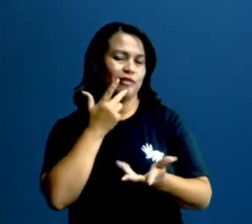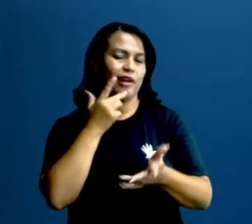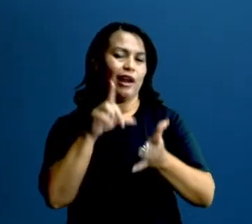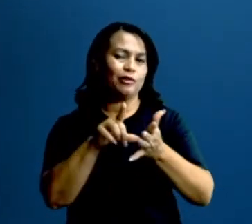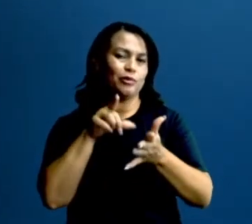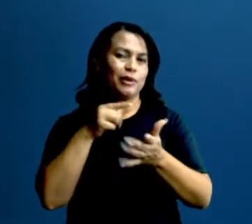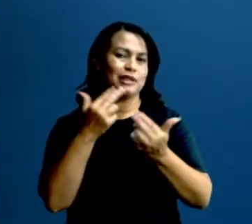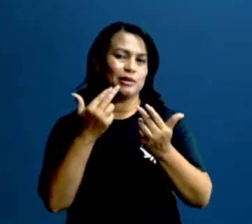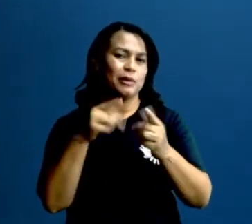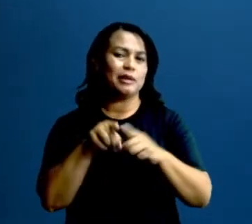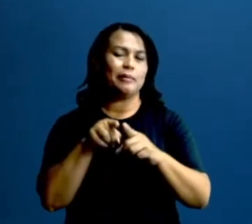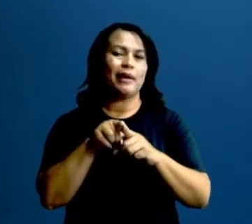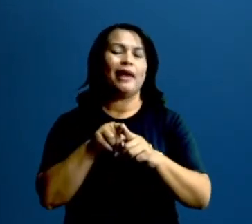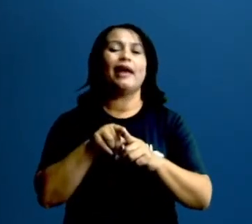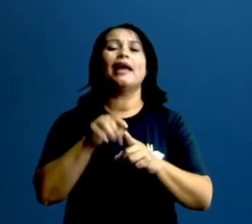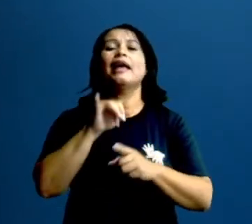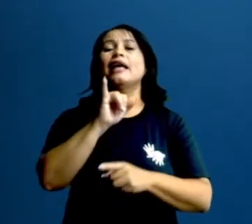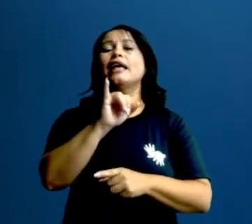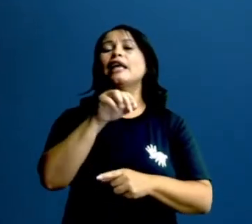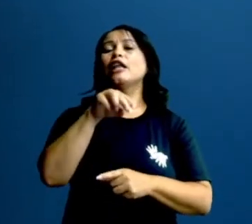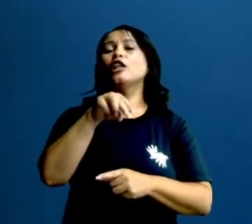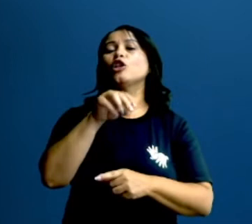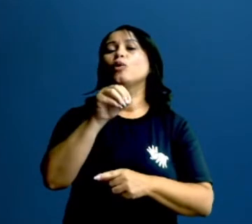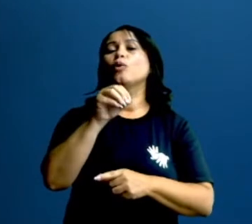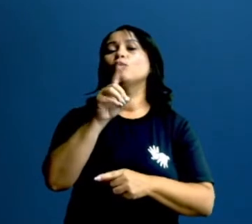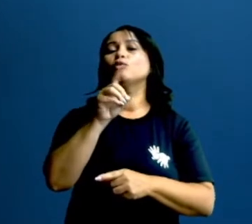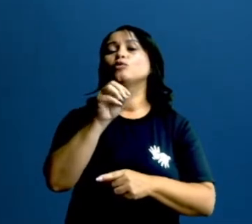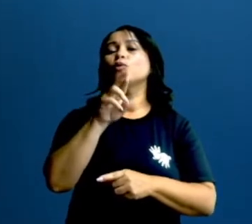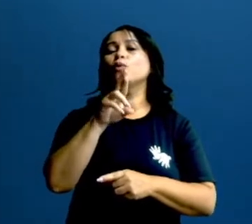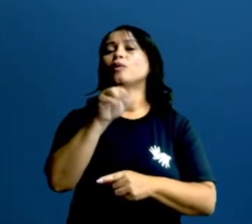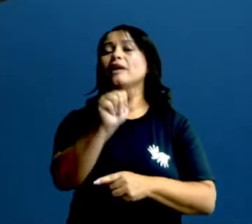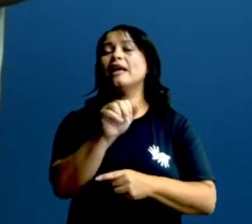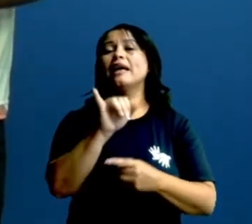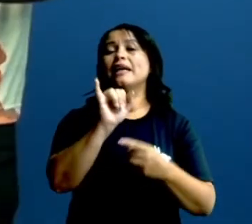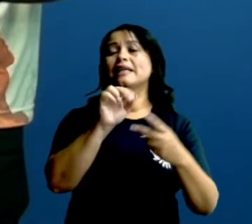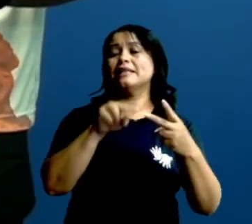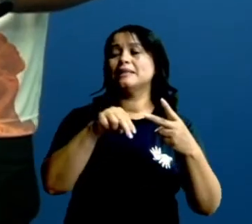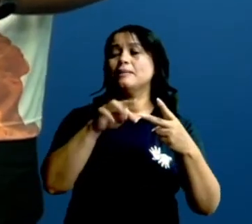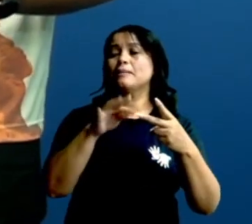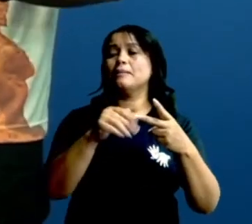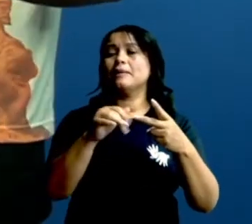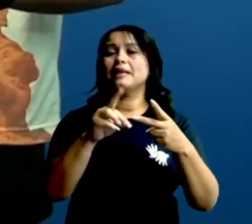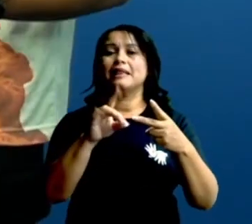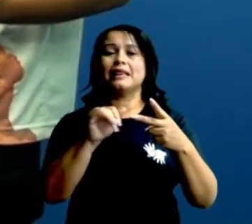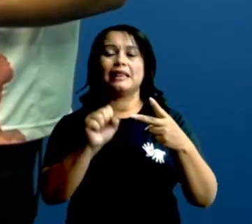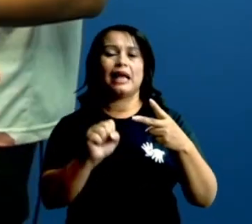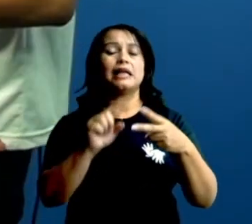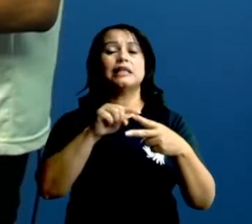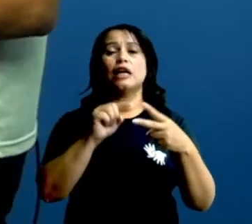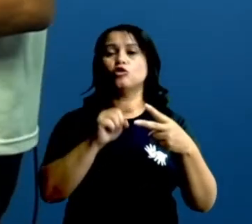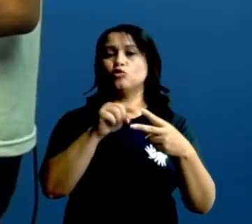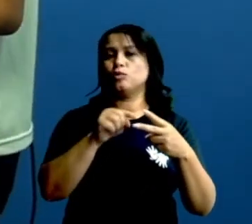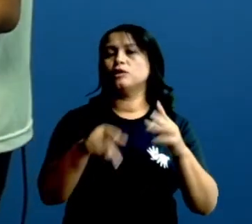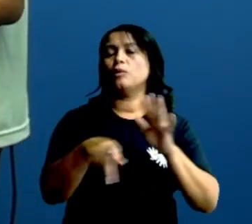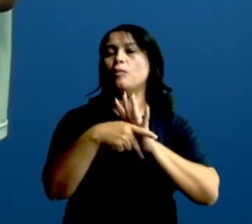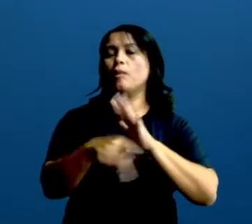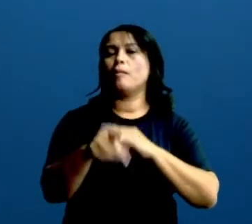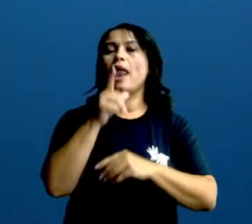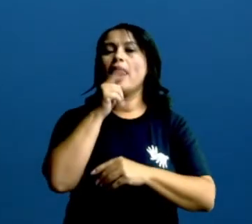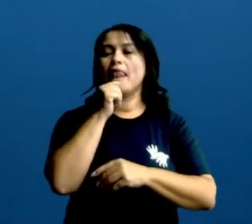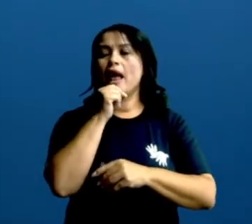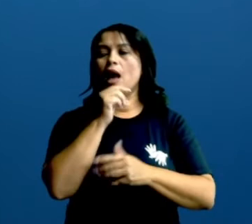anteriormente, tá certo? Portanto, a propriedade de ser inodora, a propriedade de ser insípida, são todas propriedades da água, tá